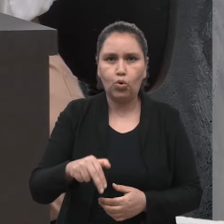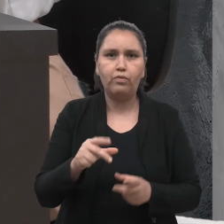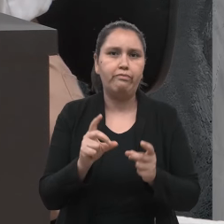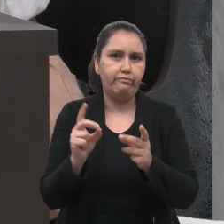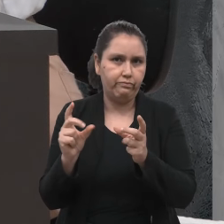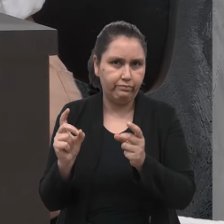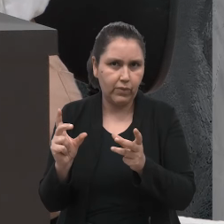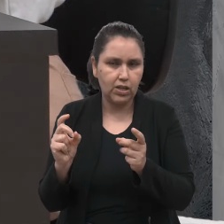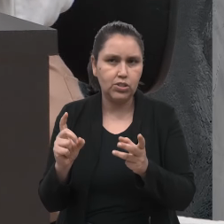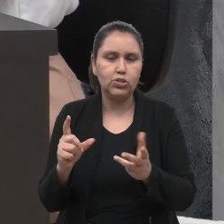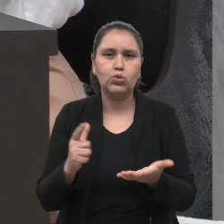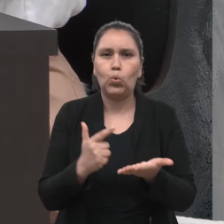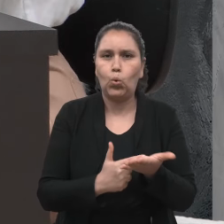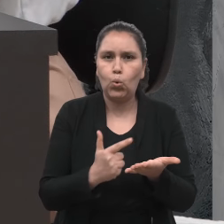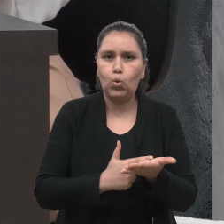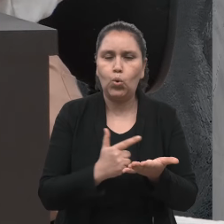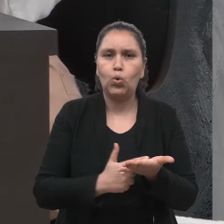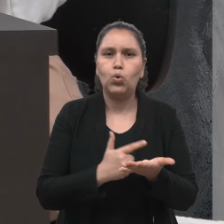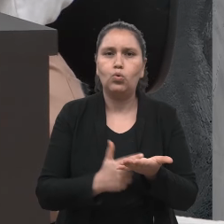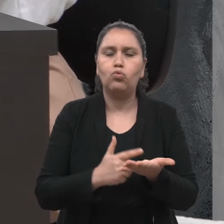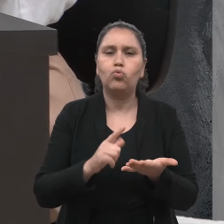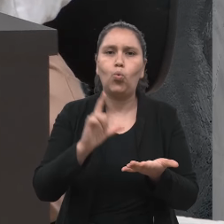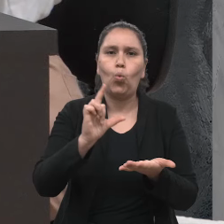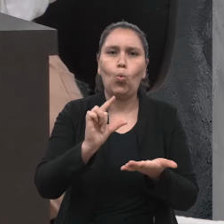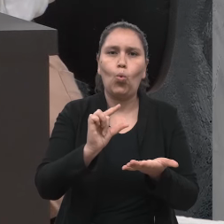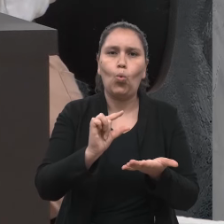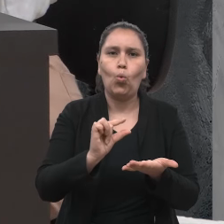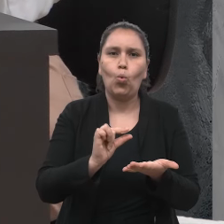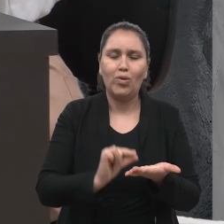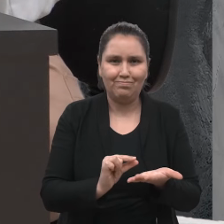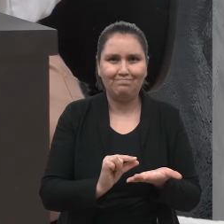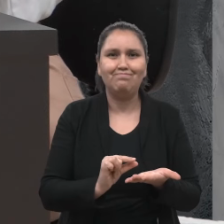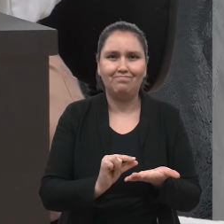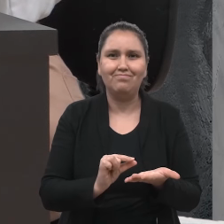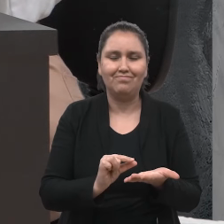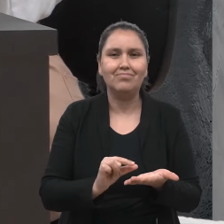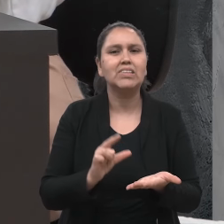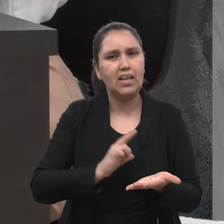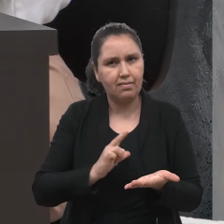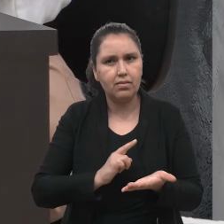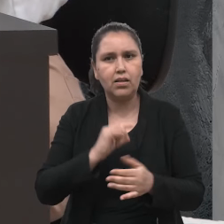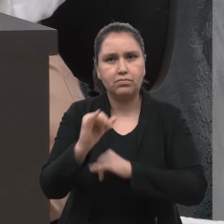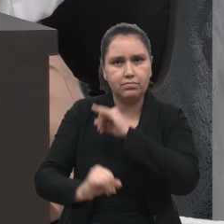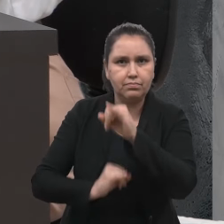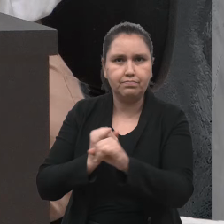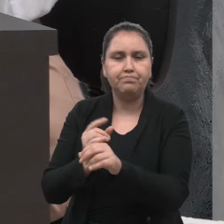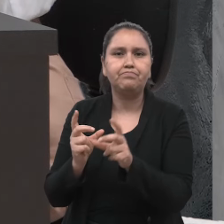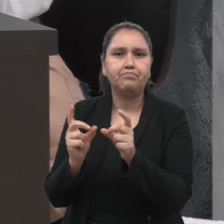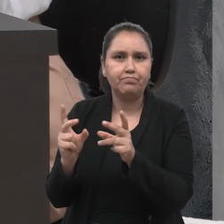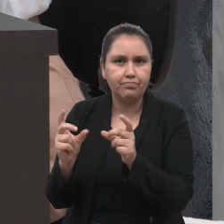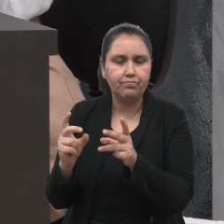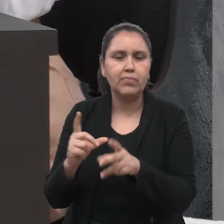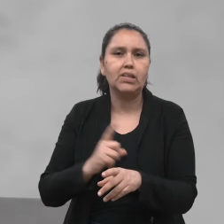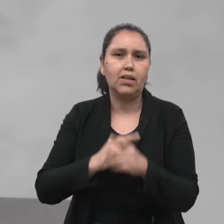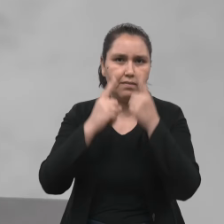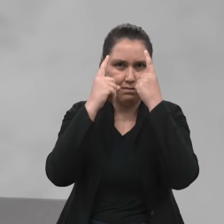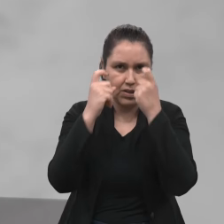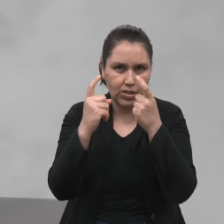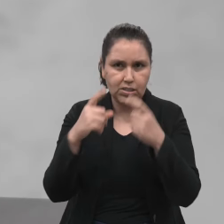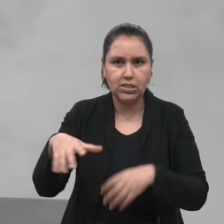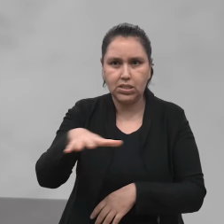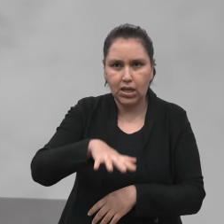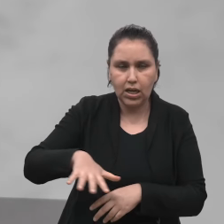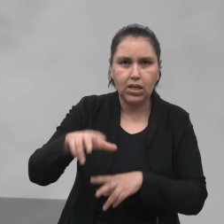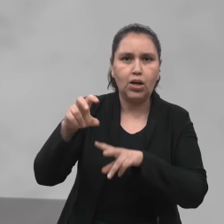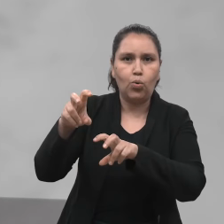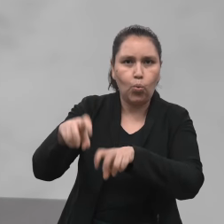eu esgotei todos, né? Então, eu estou recebendo a segunda edição, né? Outra remessa. Mas, Cris, eu estou muito feliz porque é um livro que fala de órfãos do feminicídio, é um livro